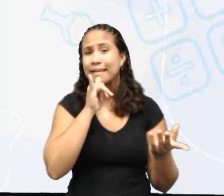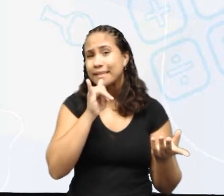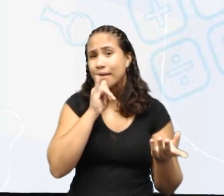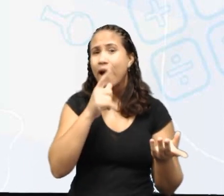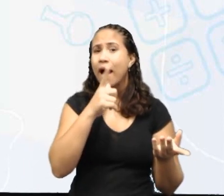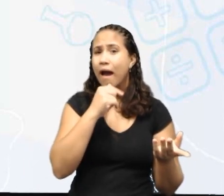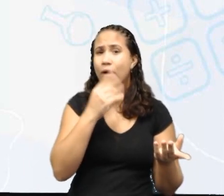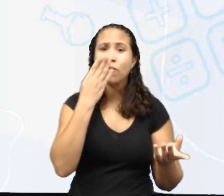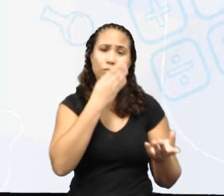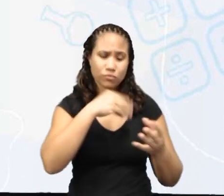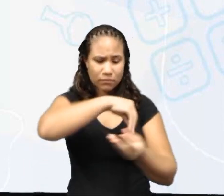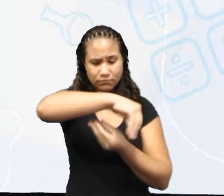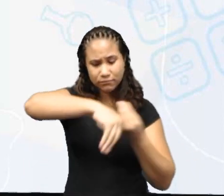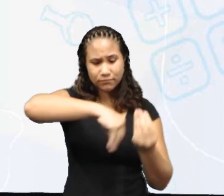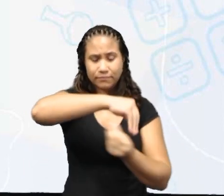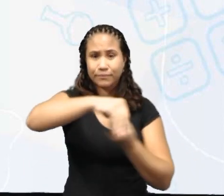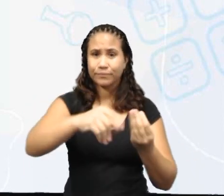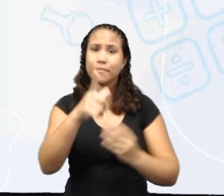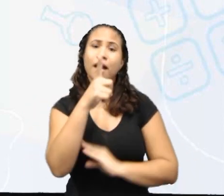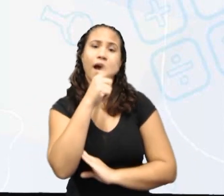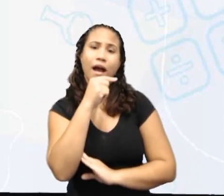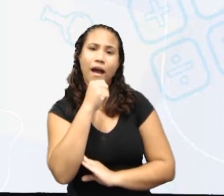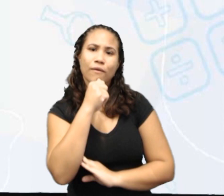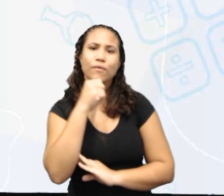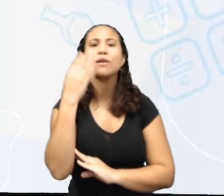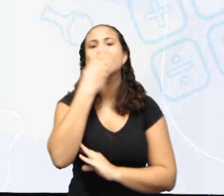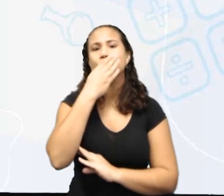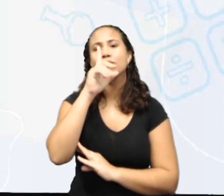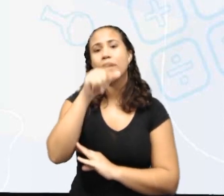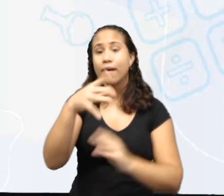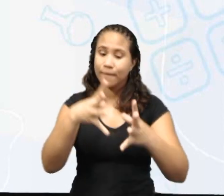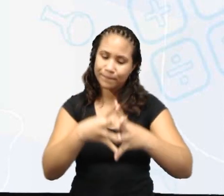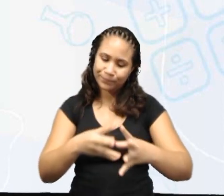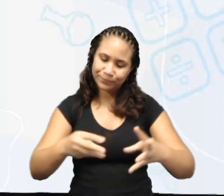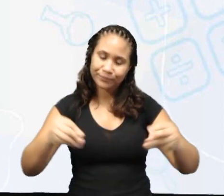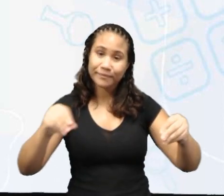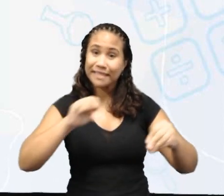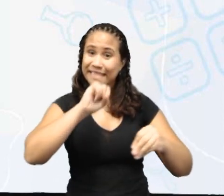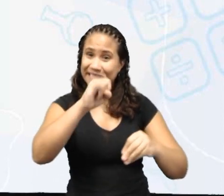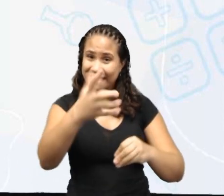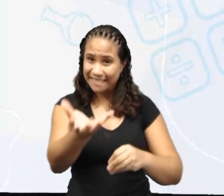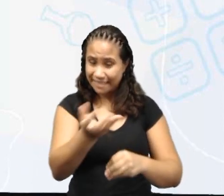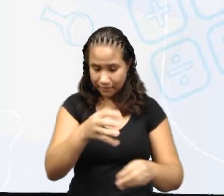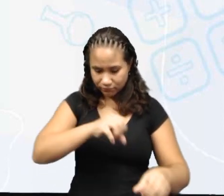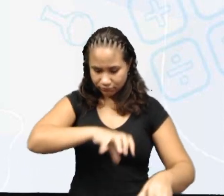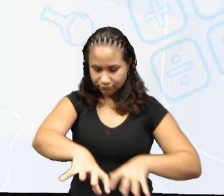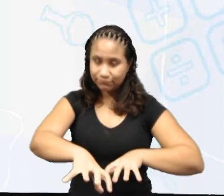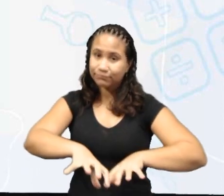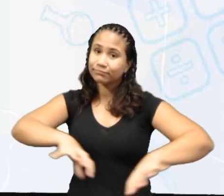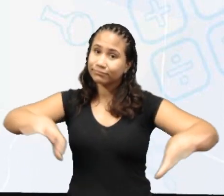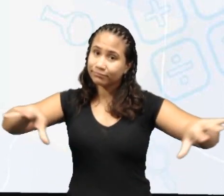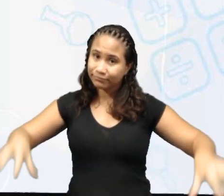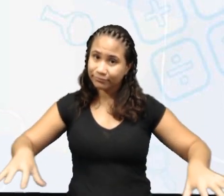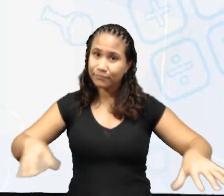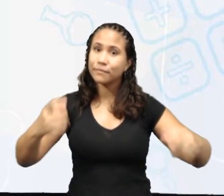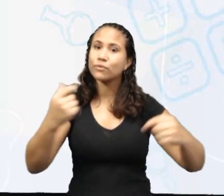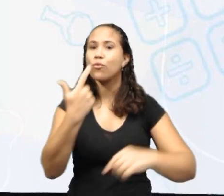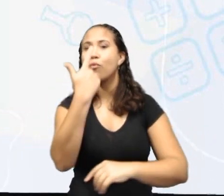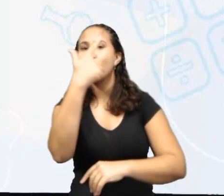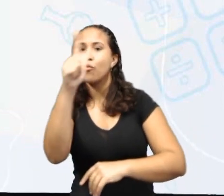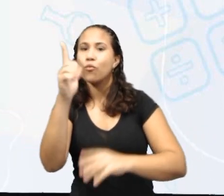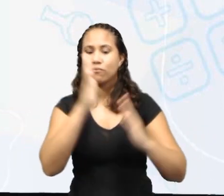a água. Como a mistura de água e açúcar é homogênea, se quisermos separar as duas, temos que usar outro